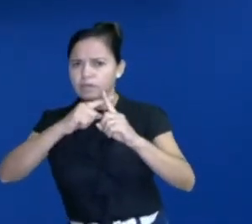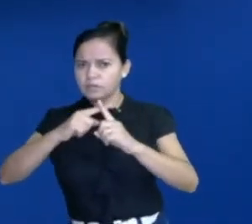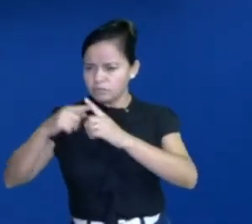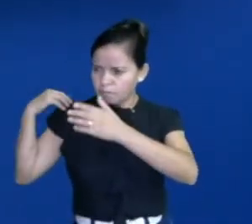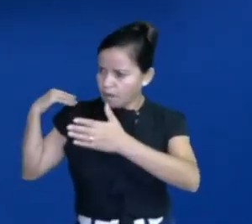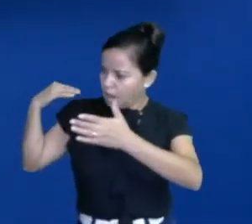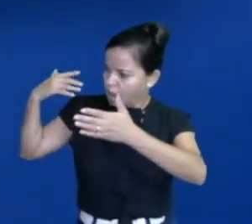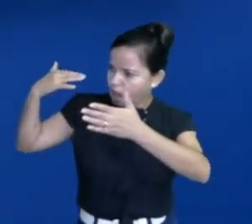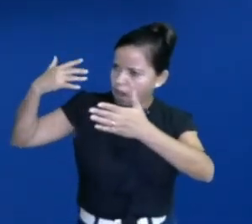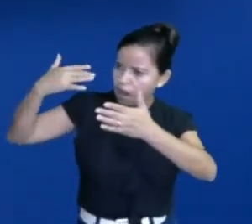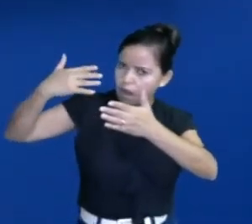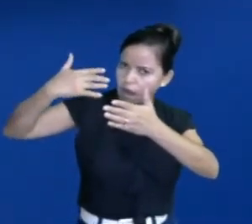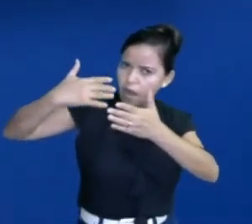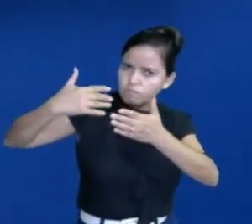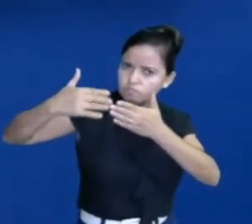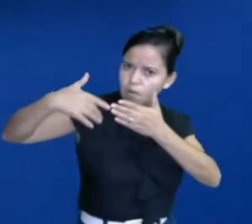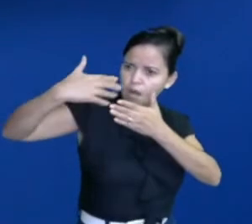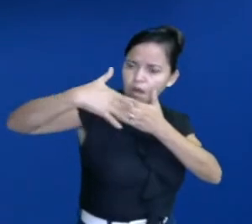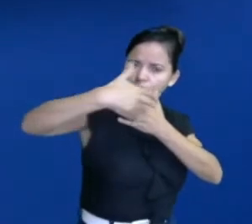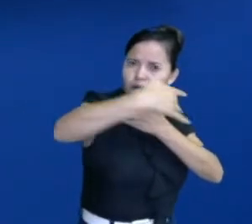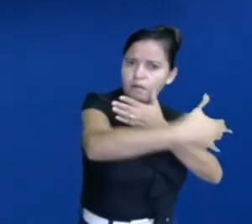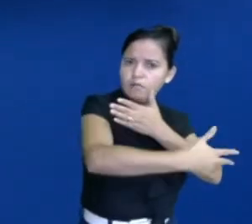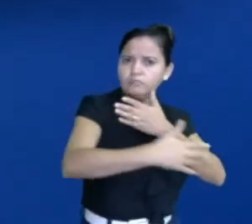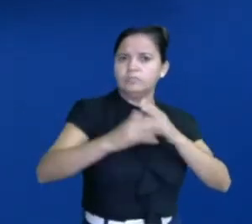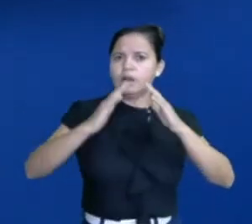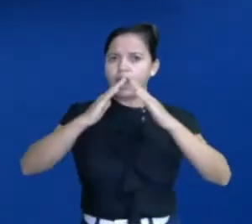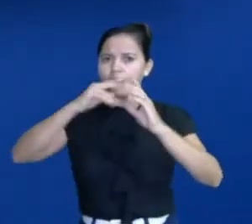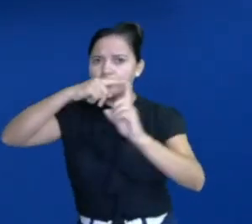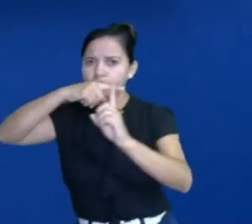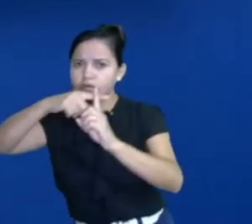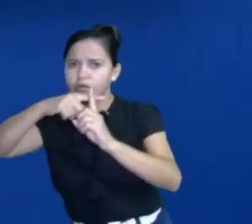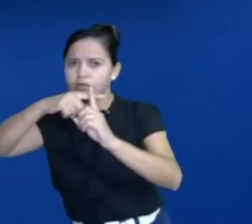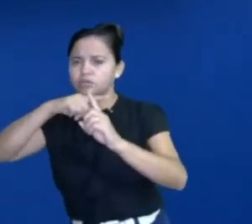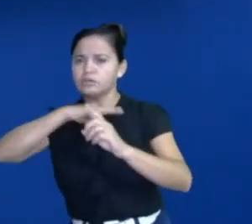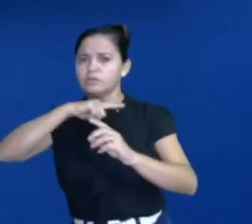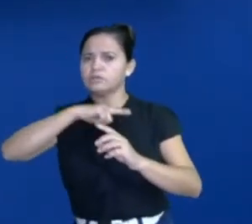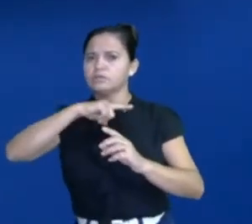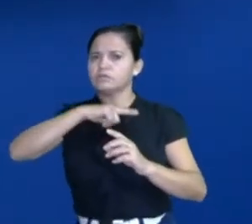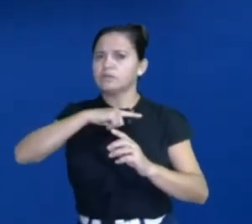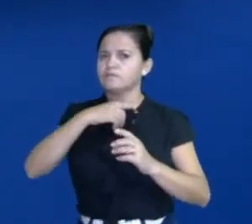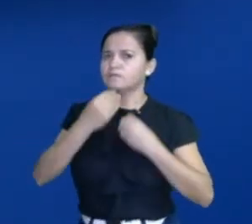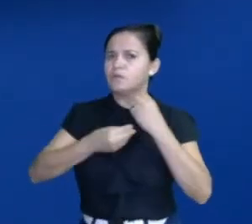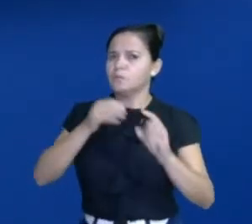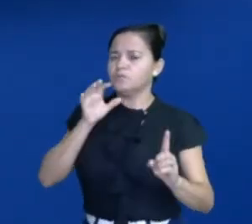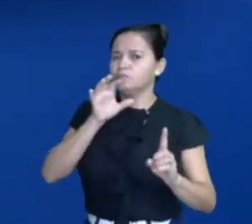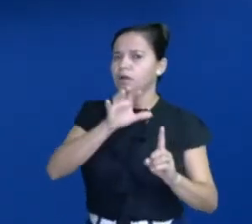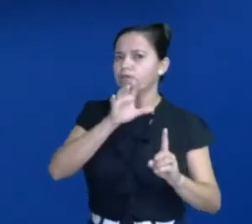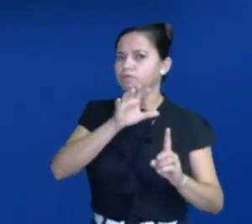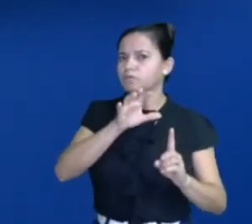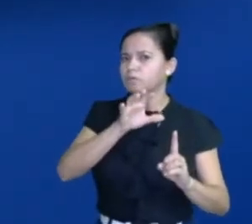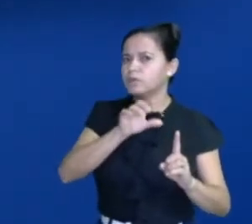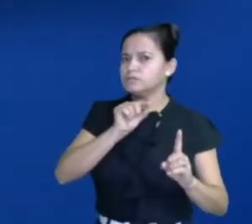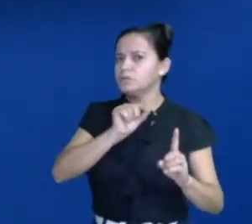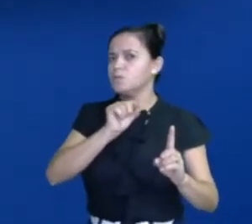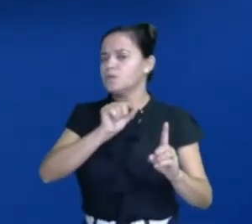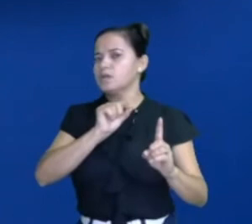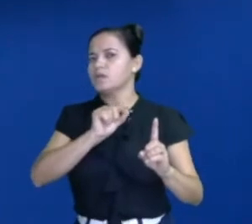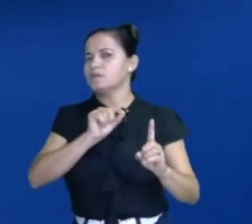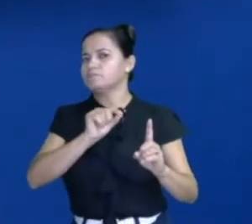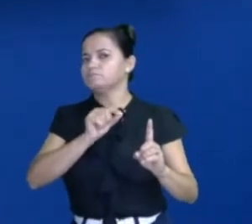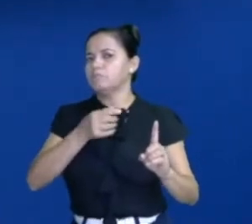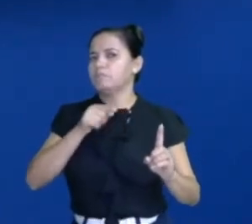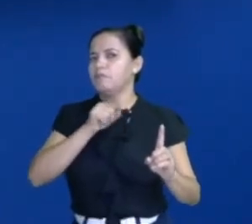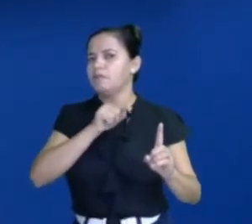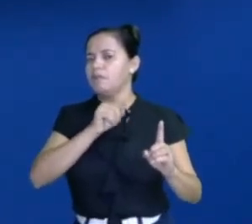tempo. Se a gente for observar, a igreja ela esteve presente E definiu muito